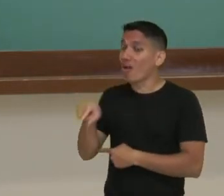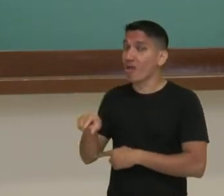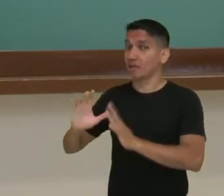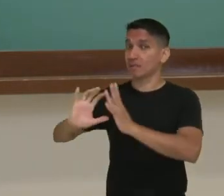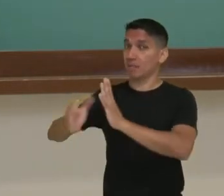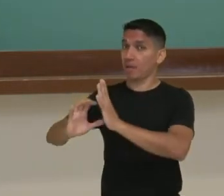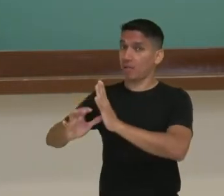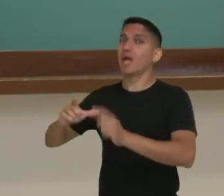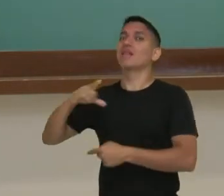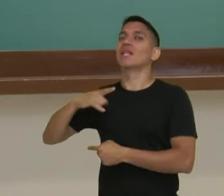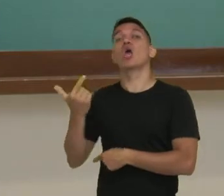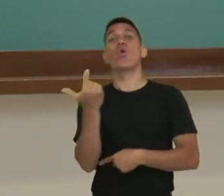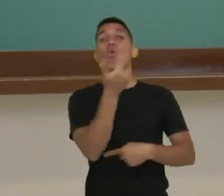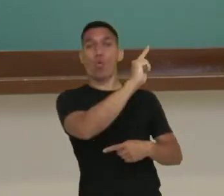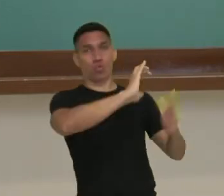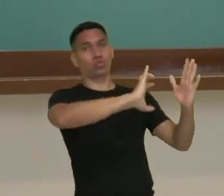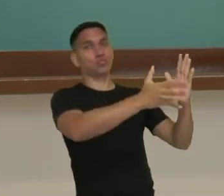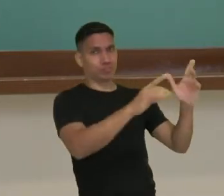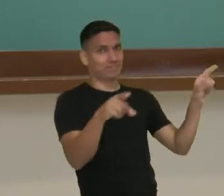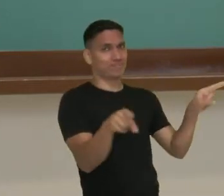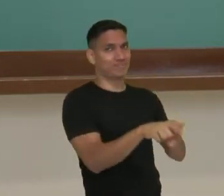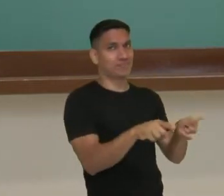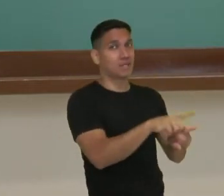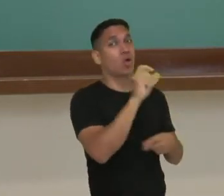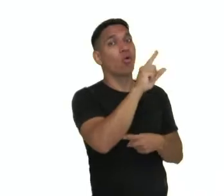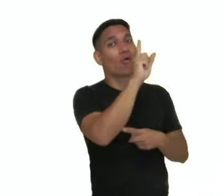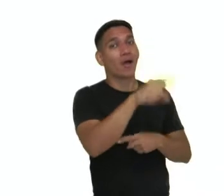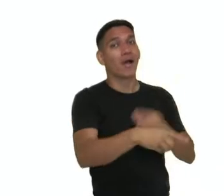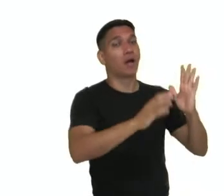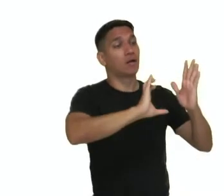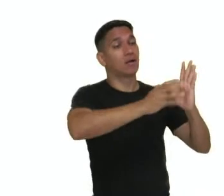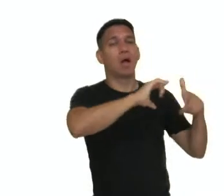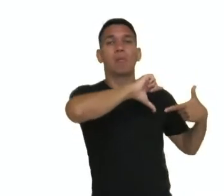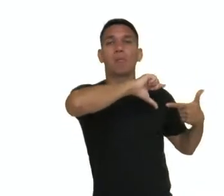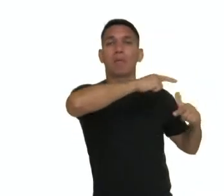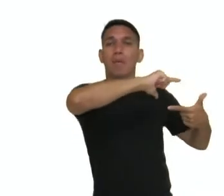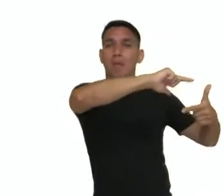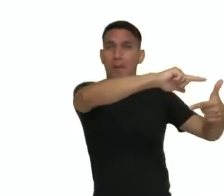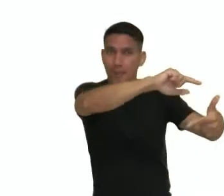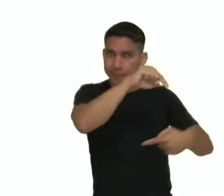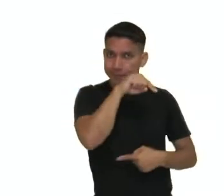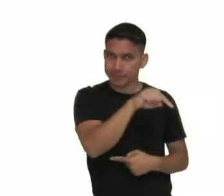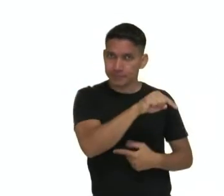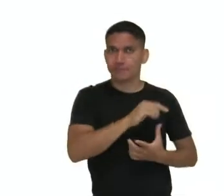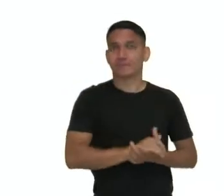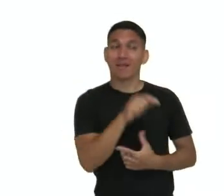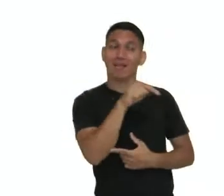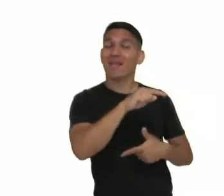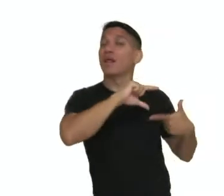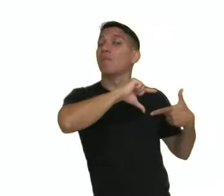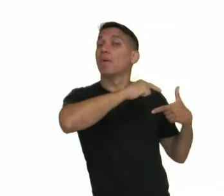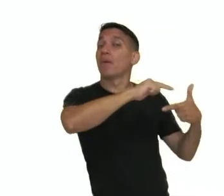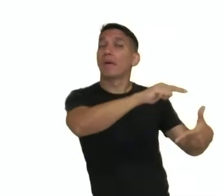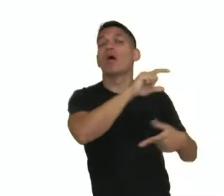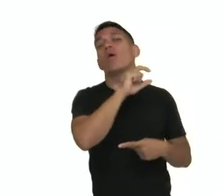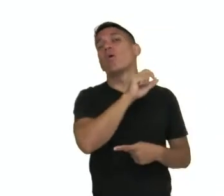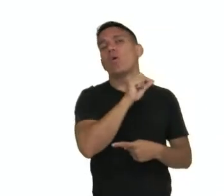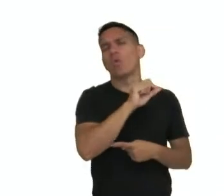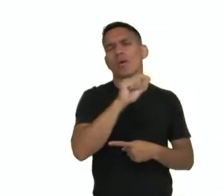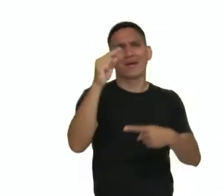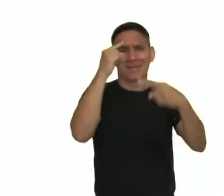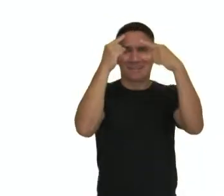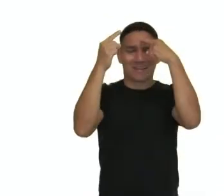um outro partido político, que era o Partido dos Conservadores. Esses conservadores tinham